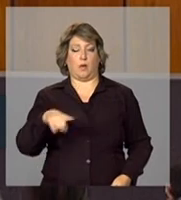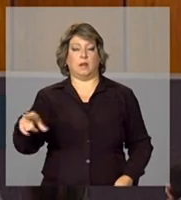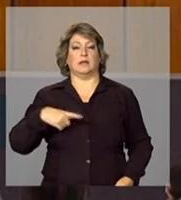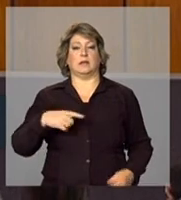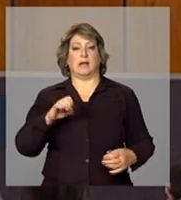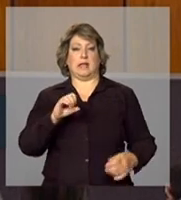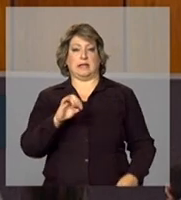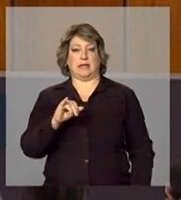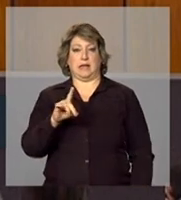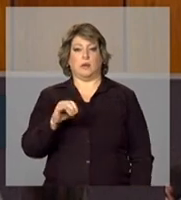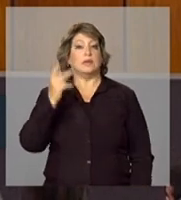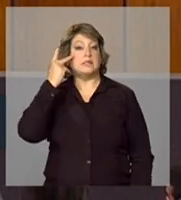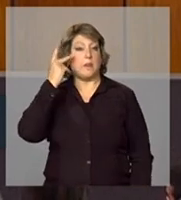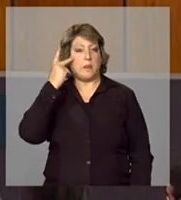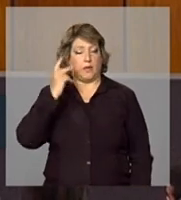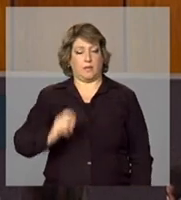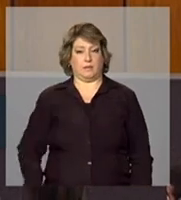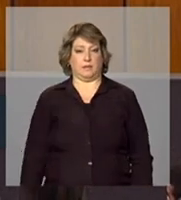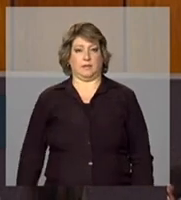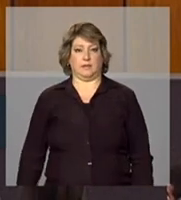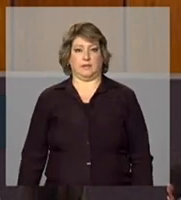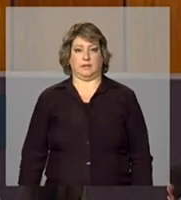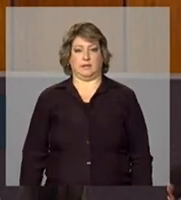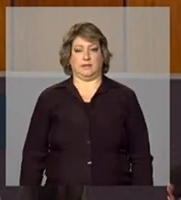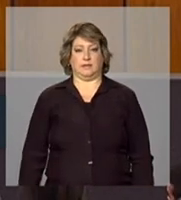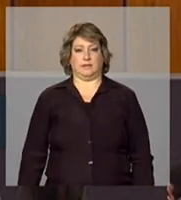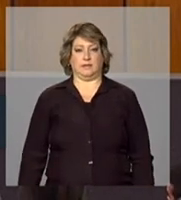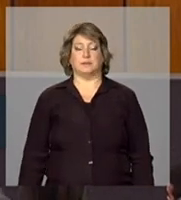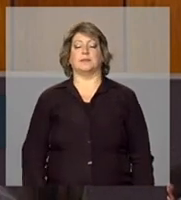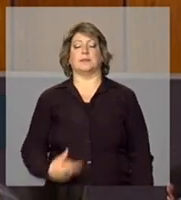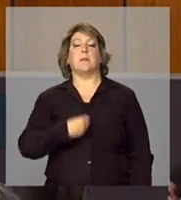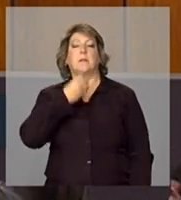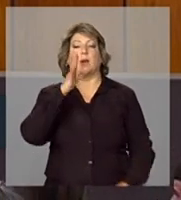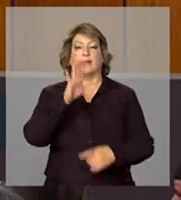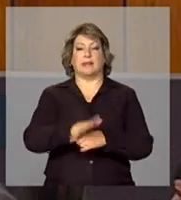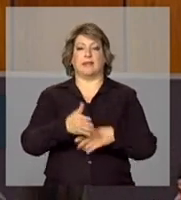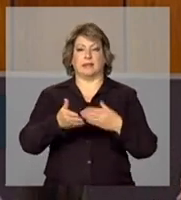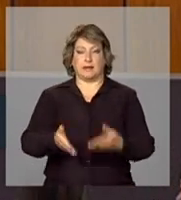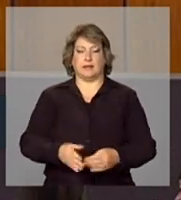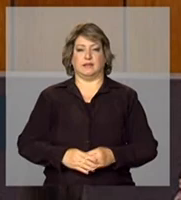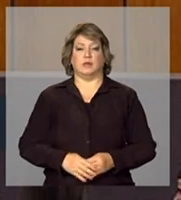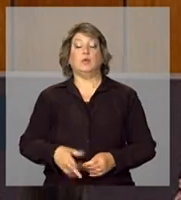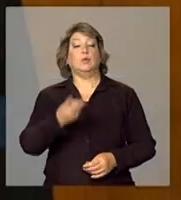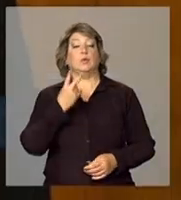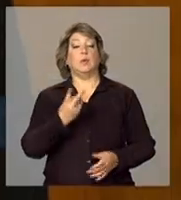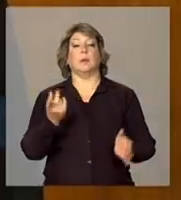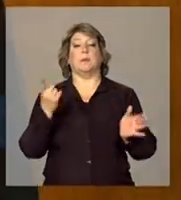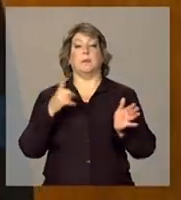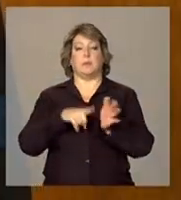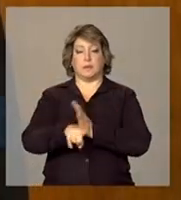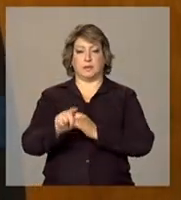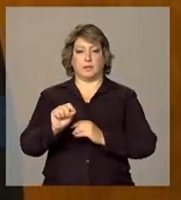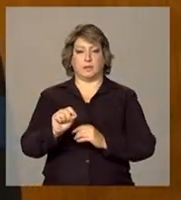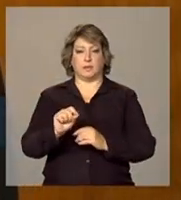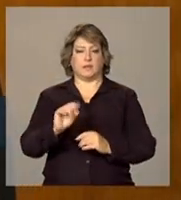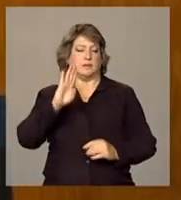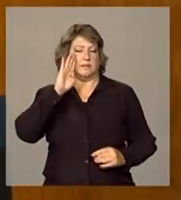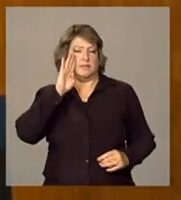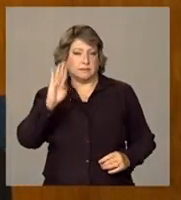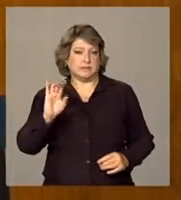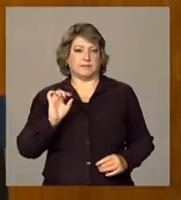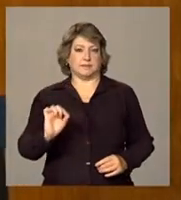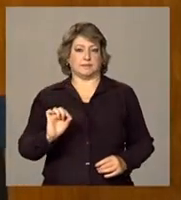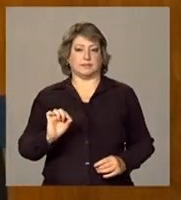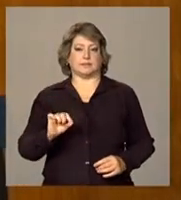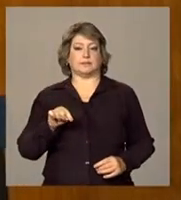Estado de São Paulo Oi boa tarde duas perguntinhas bem pontuais